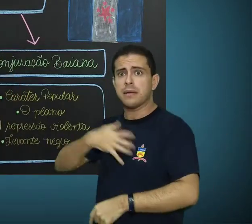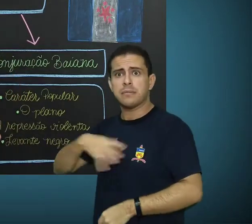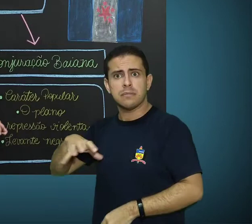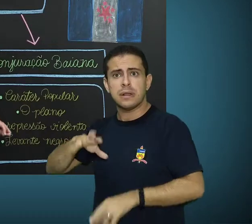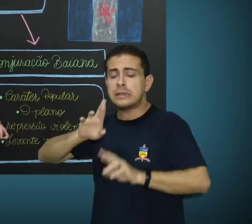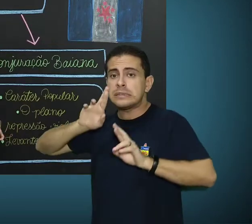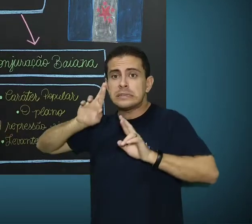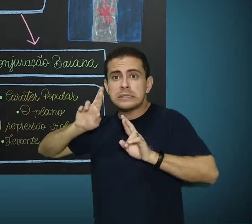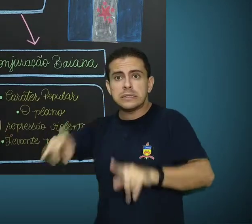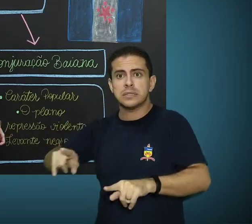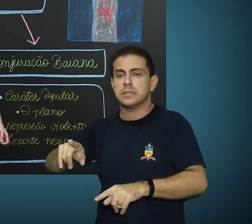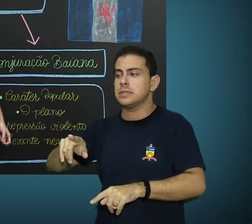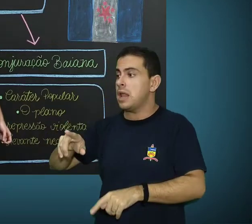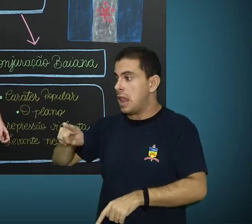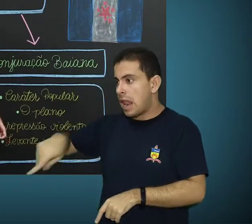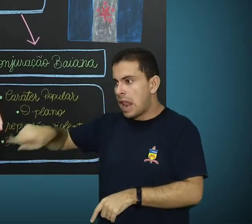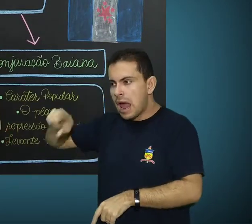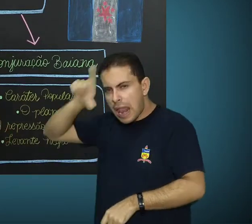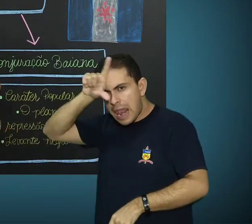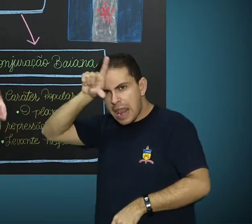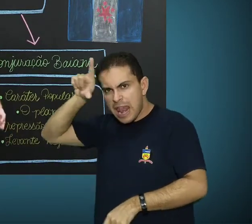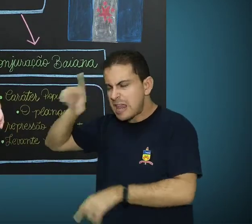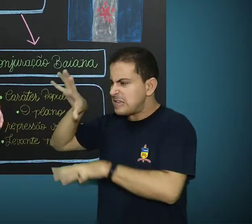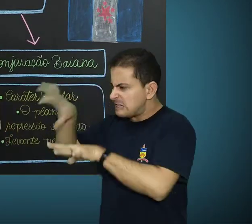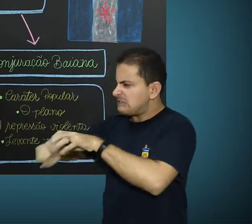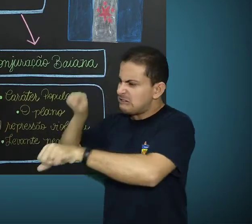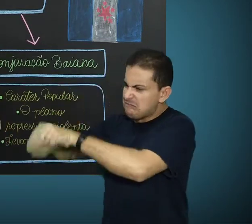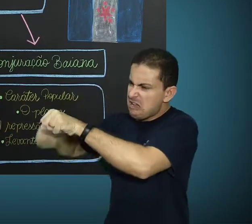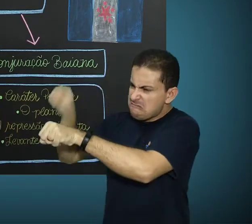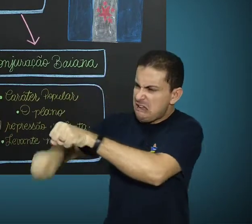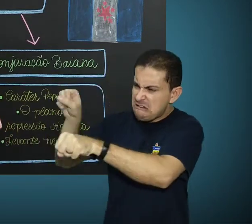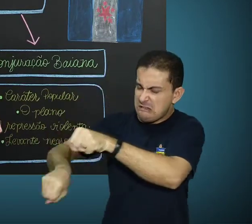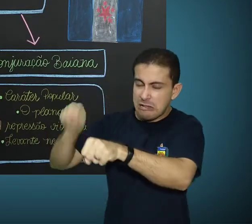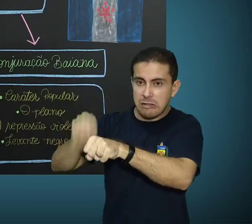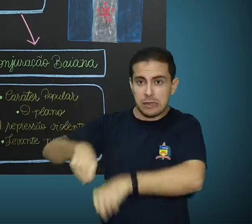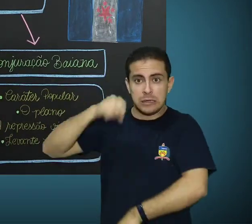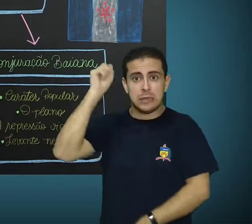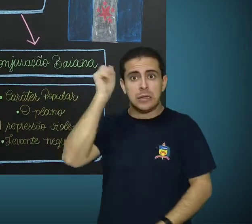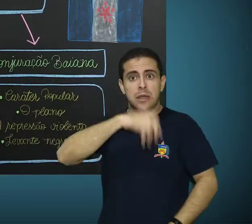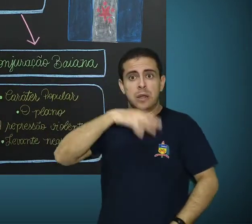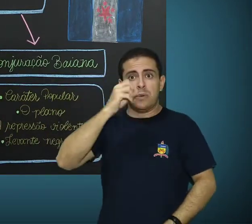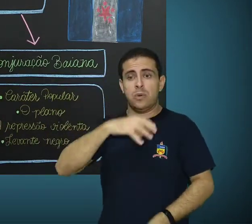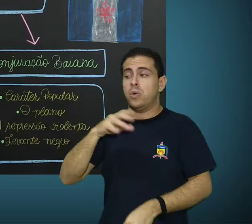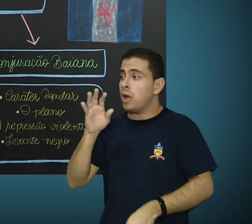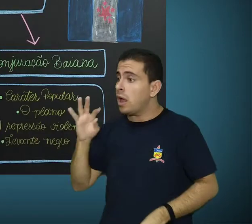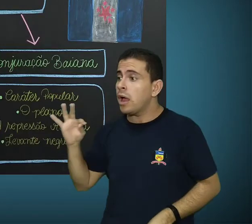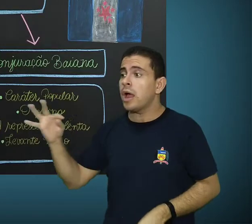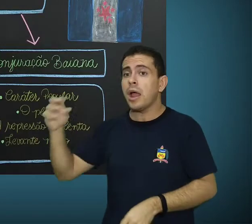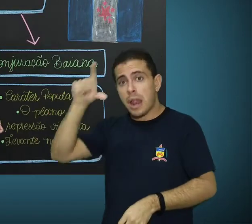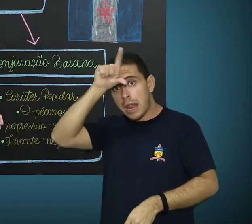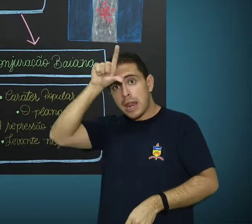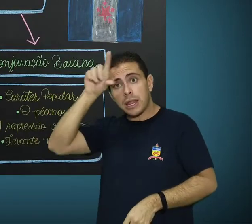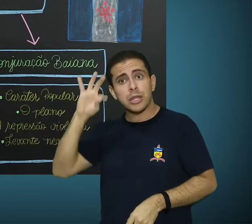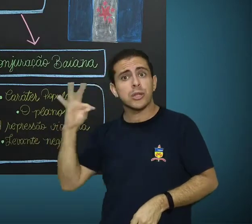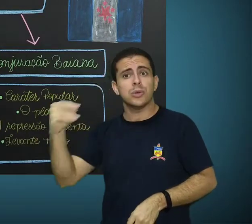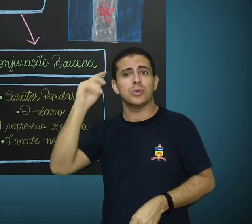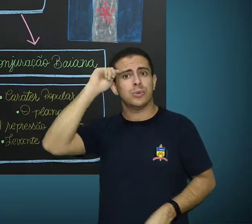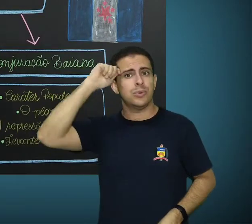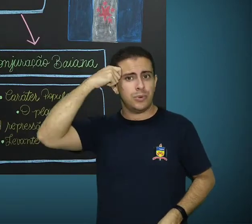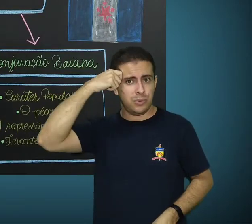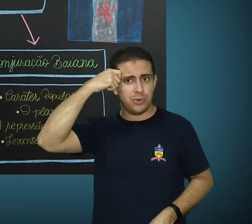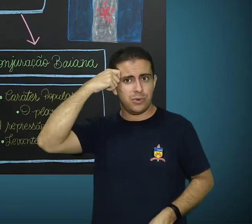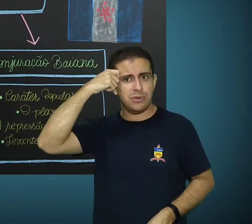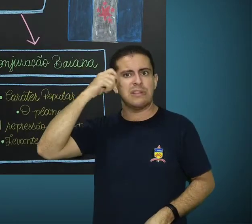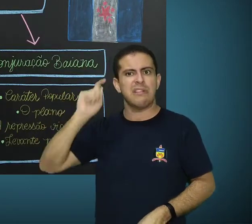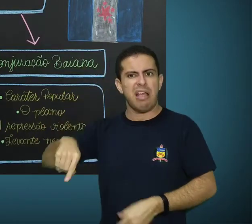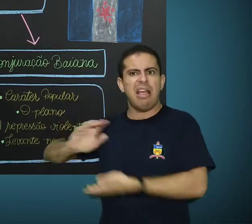Baiana. Os líderes foram assassinados brutalmente e eles eram todos negros, o que mostra um